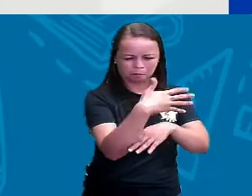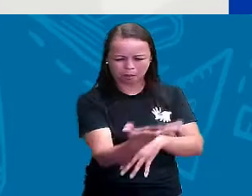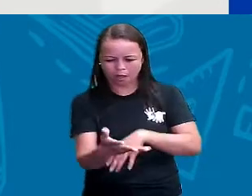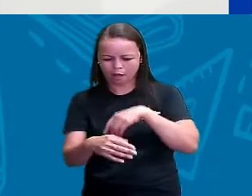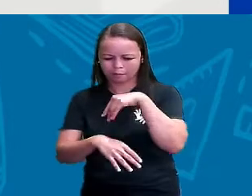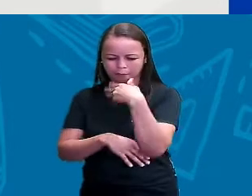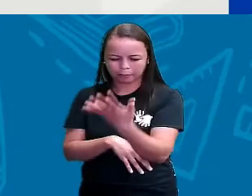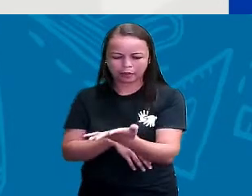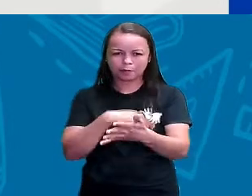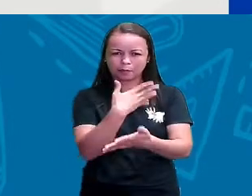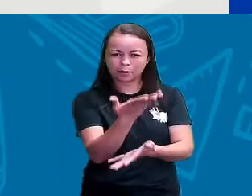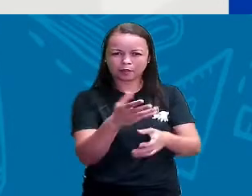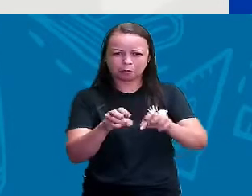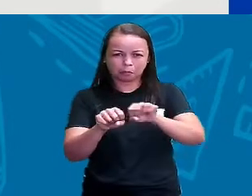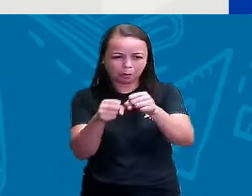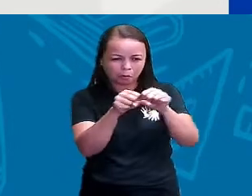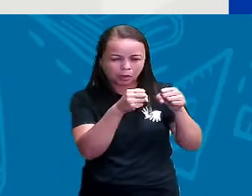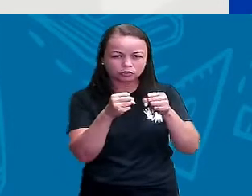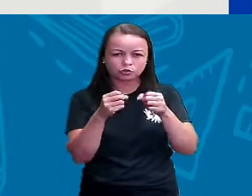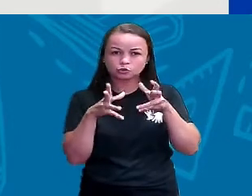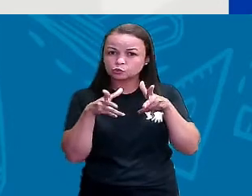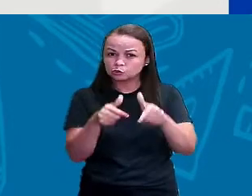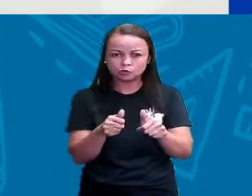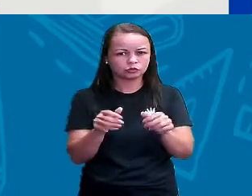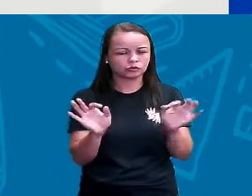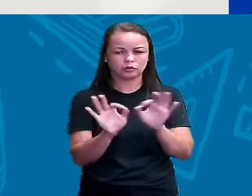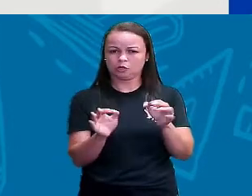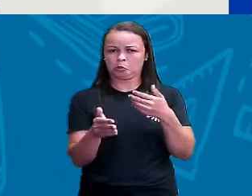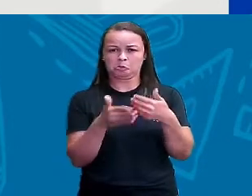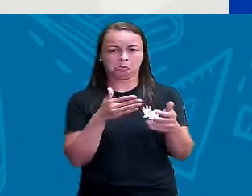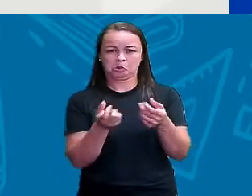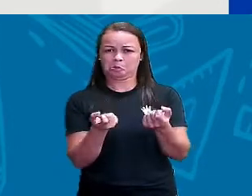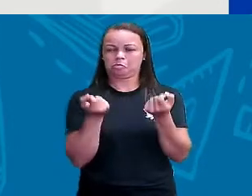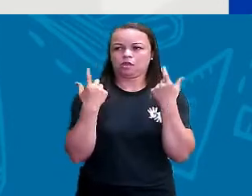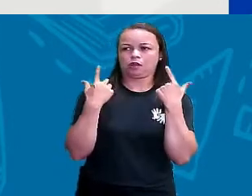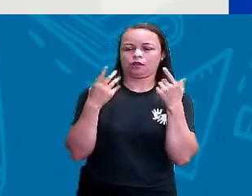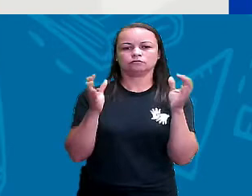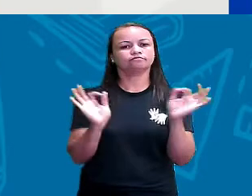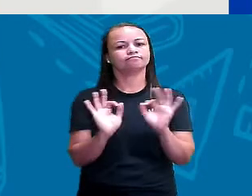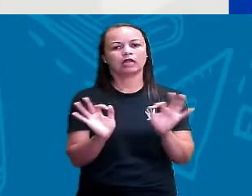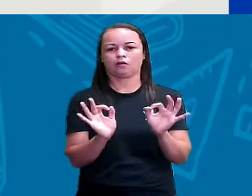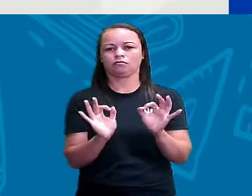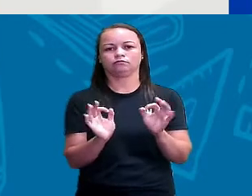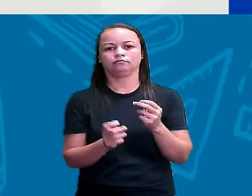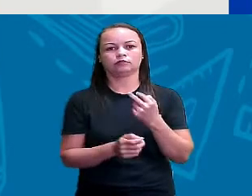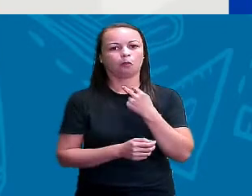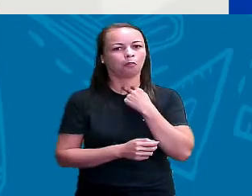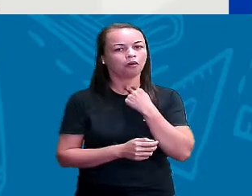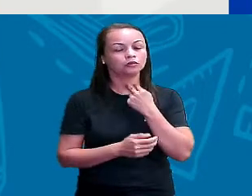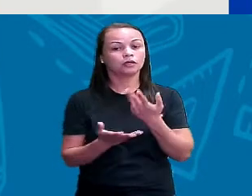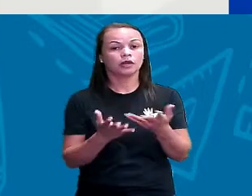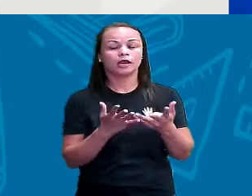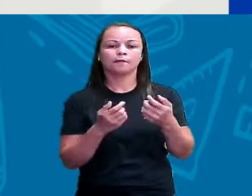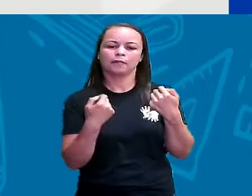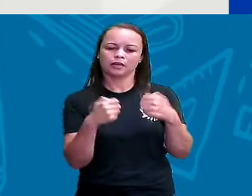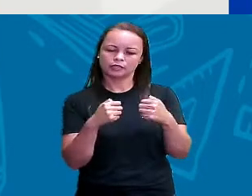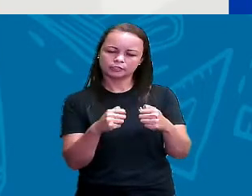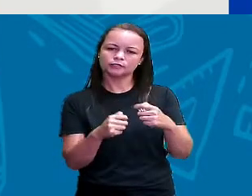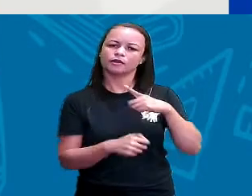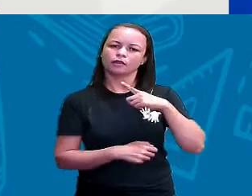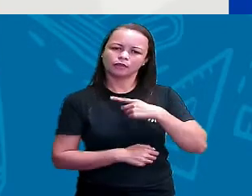nosso meio ambiente, tá certo? A qualquer preço, a qualquer custo. Não, de forma alguma. A gente tem que ter